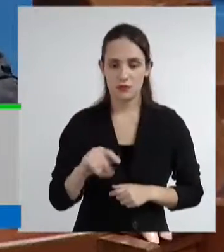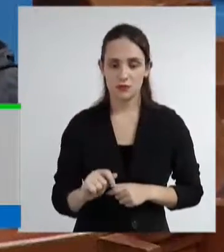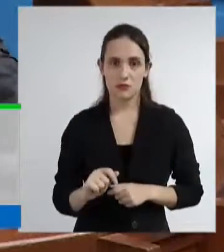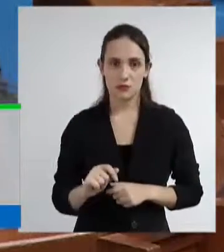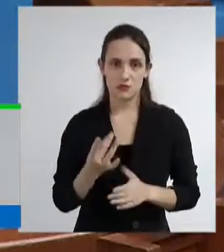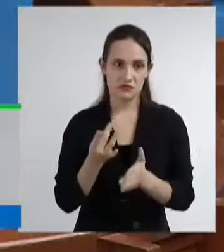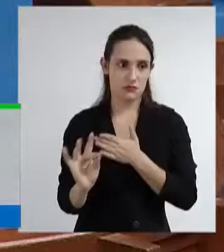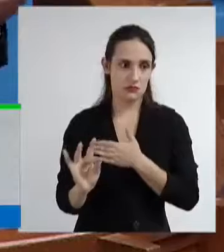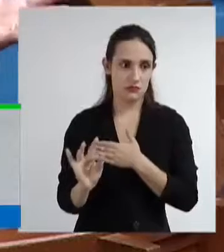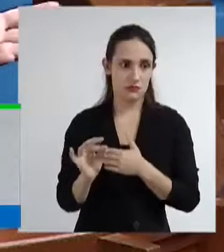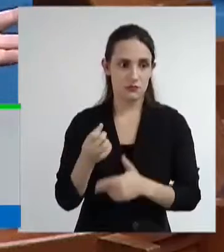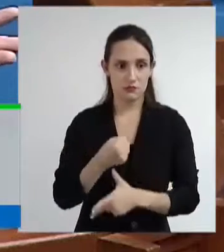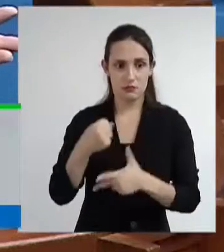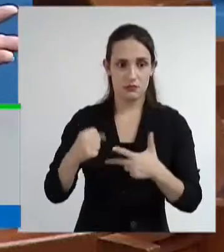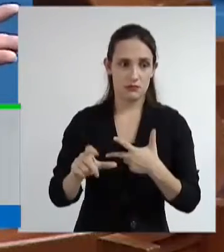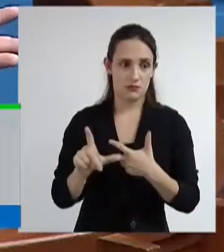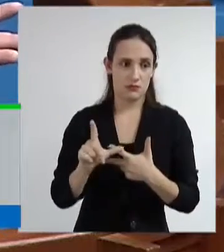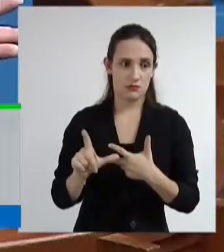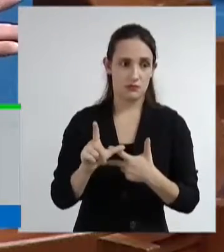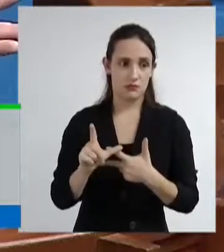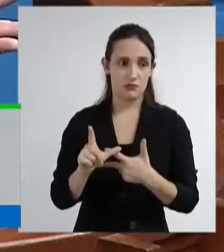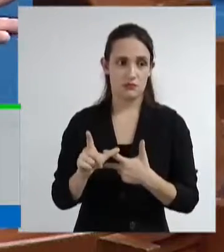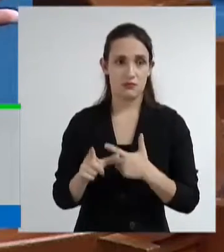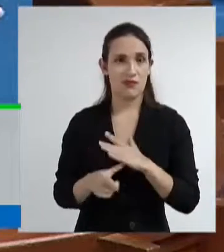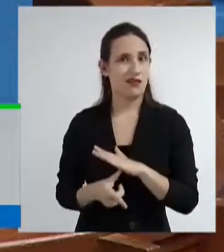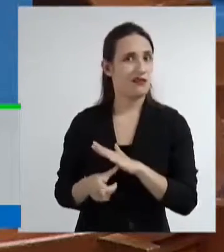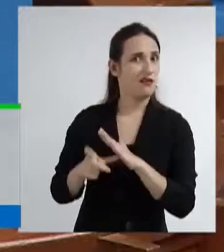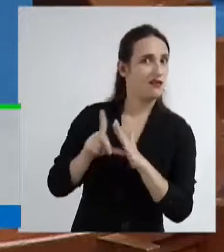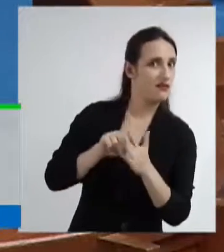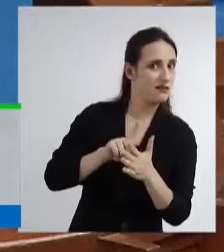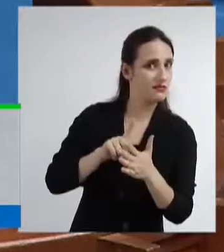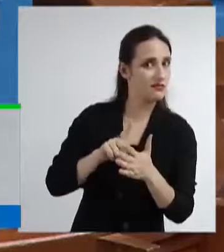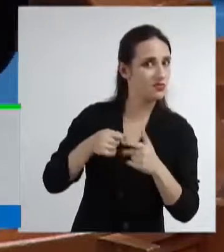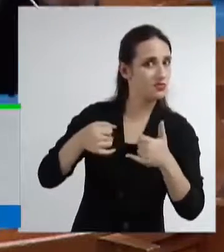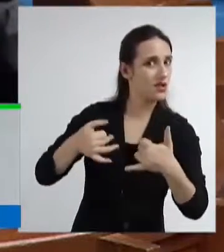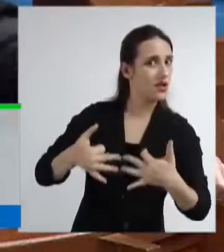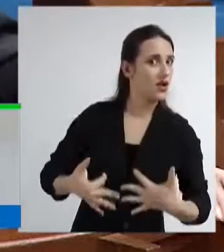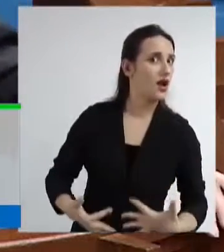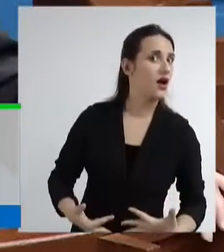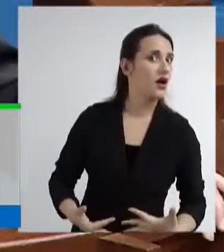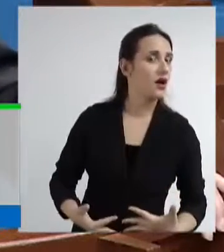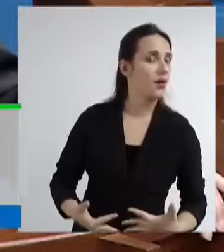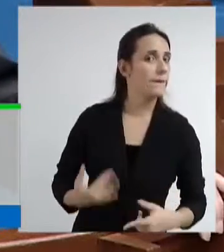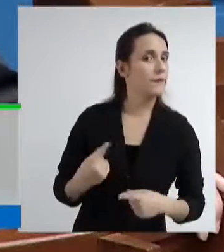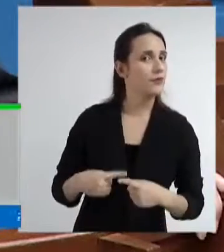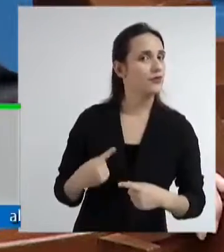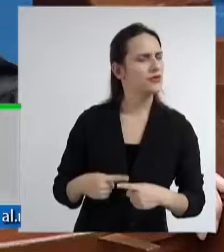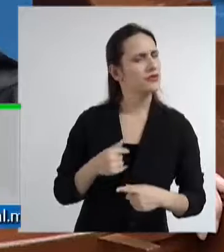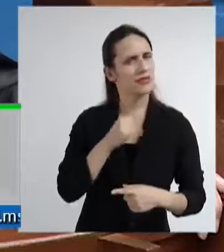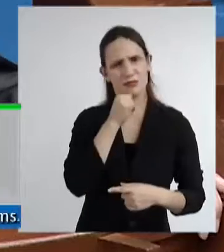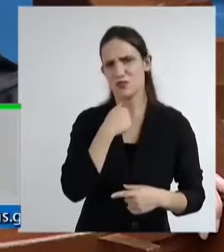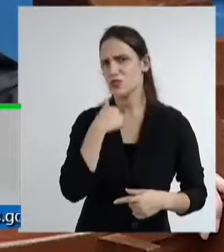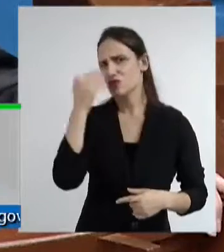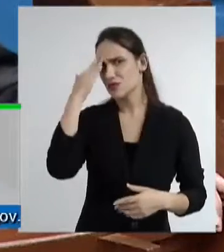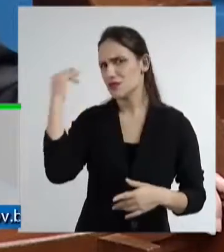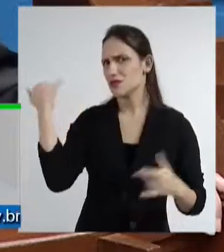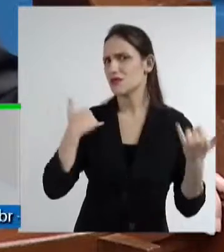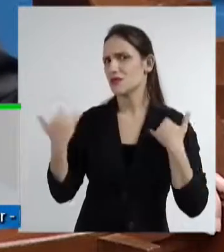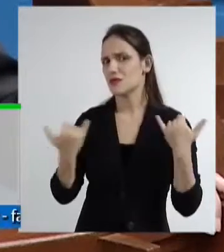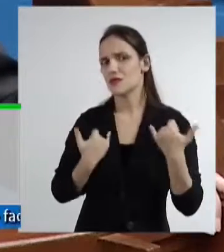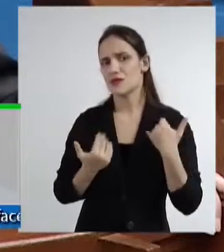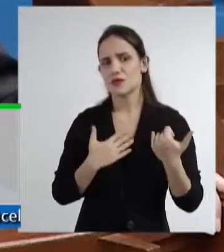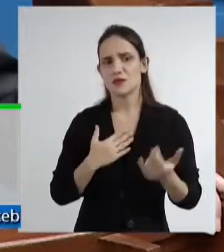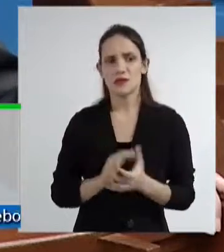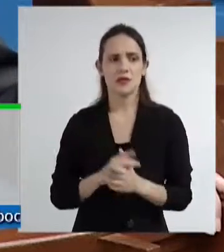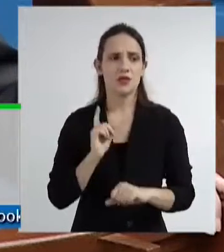poder, antes mesmo de uma explicação, a partir do momento que, até onde eu sei, ao